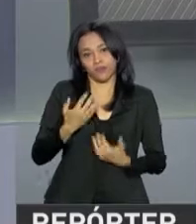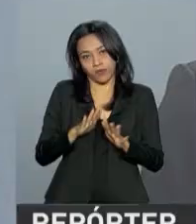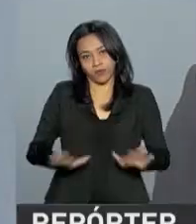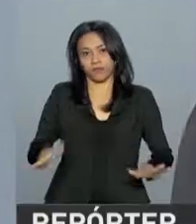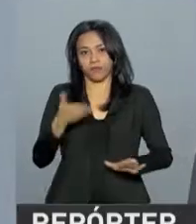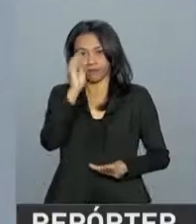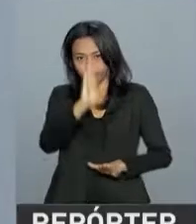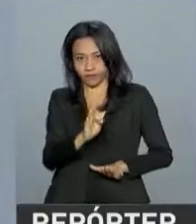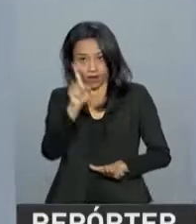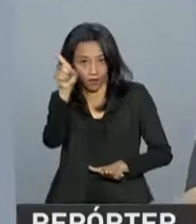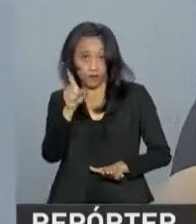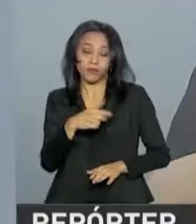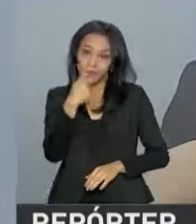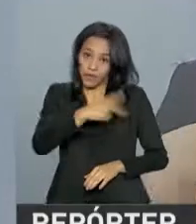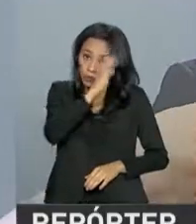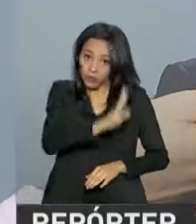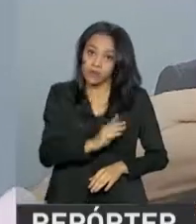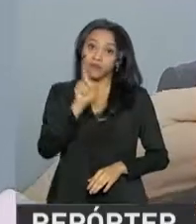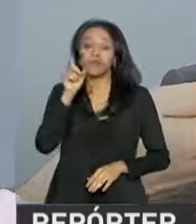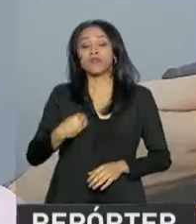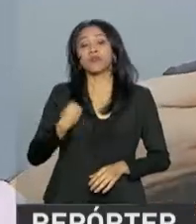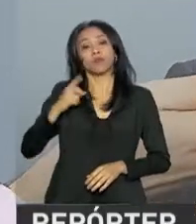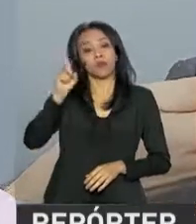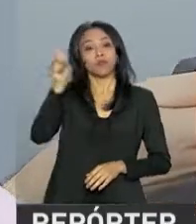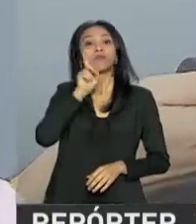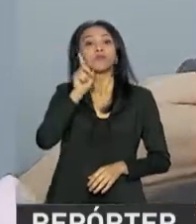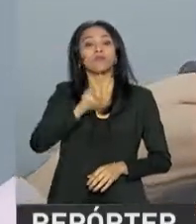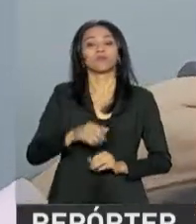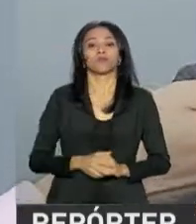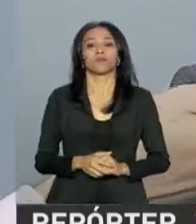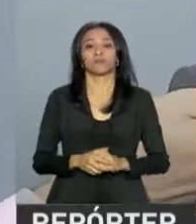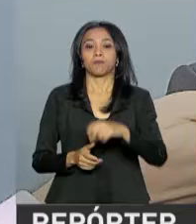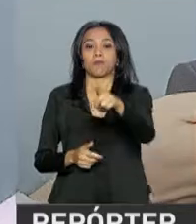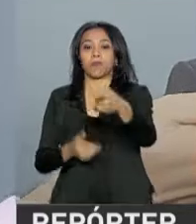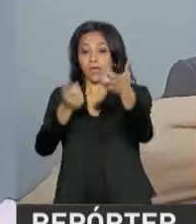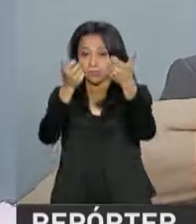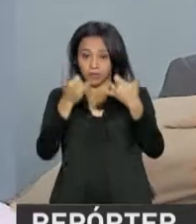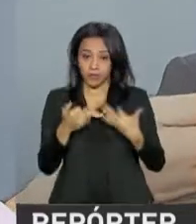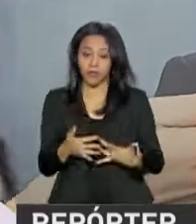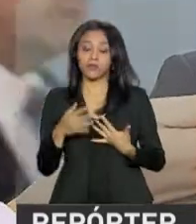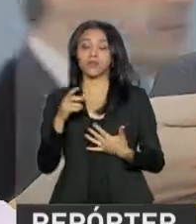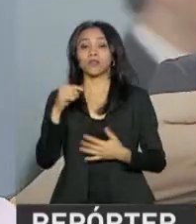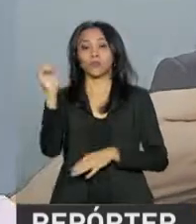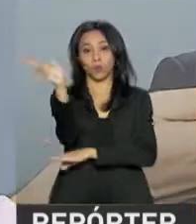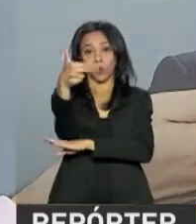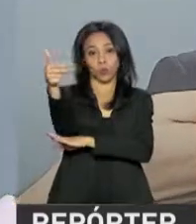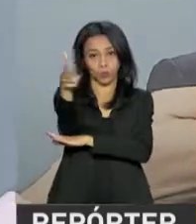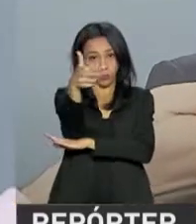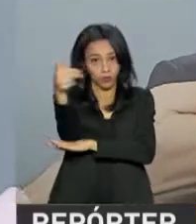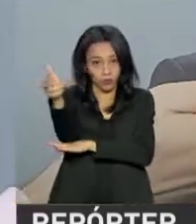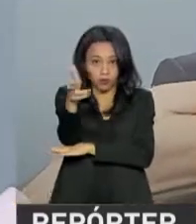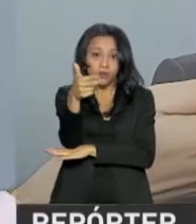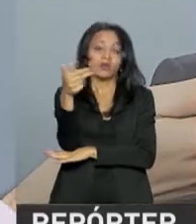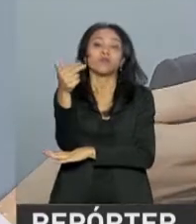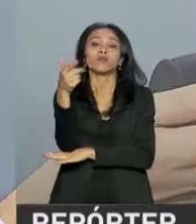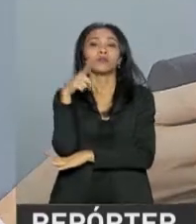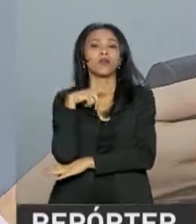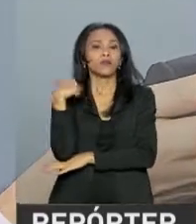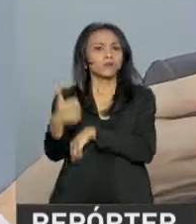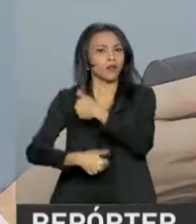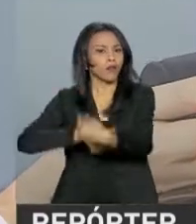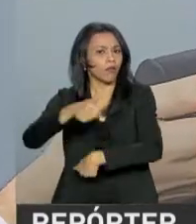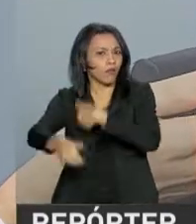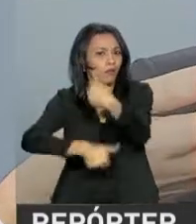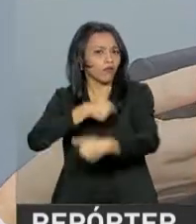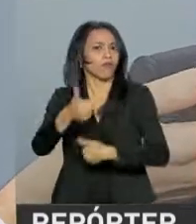Os consulados nossos estão trabalhando muito intensamente. de várias frentes. Nós estamos, em